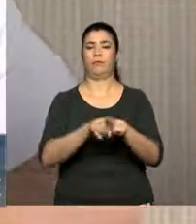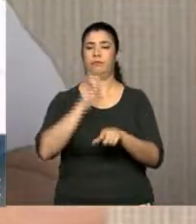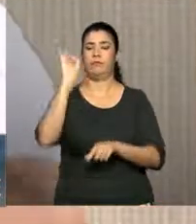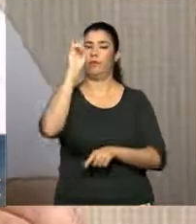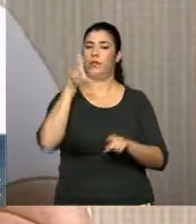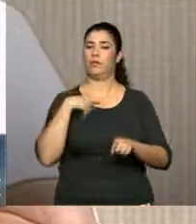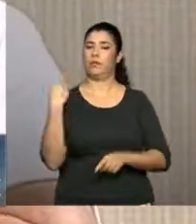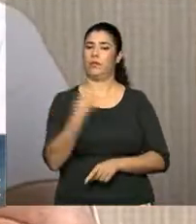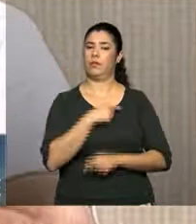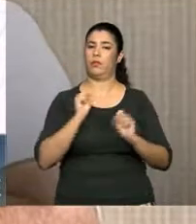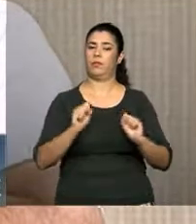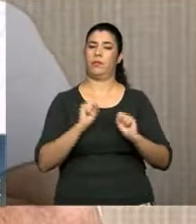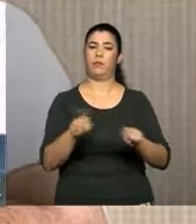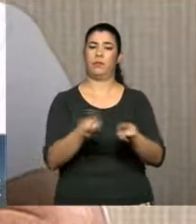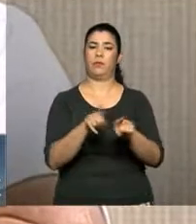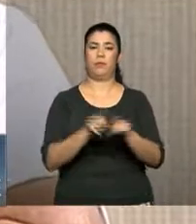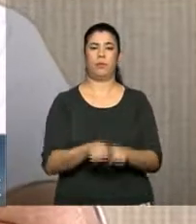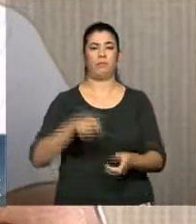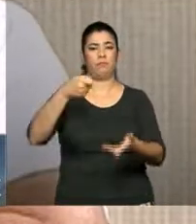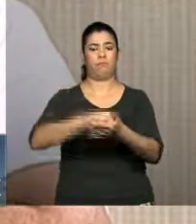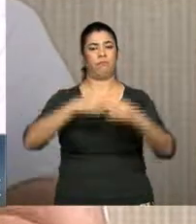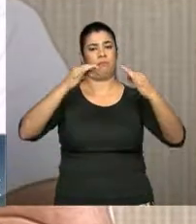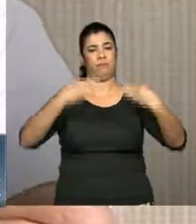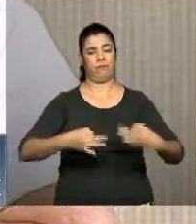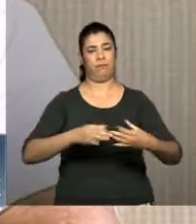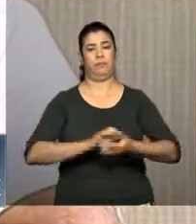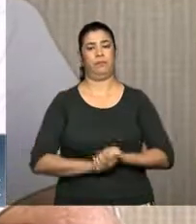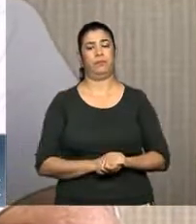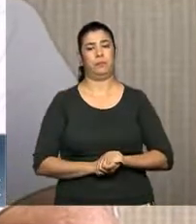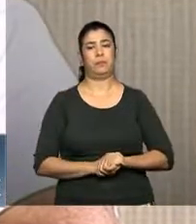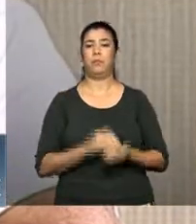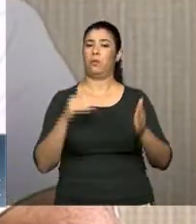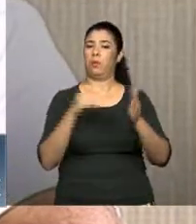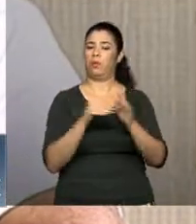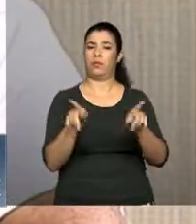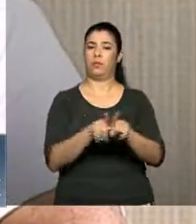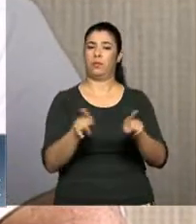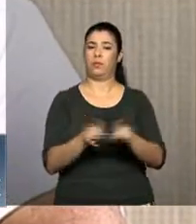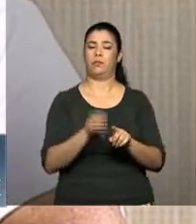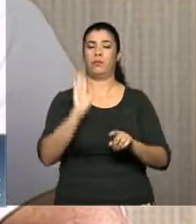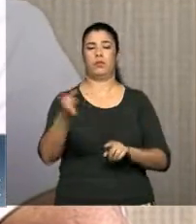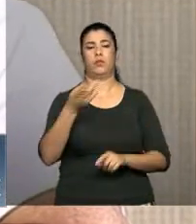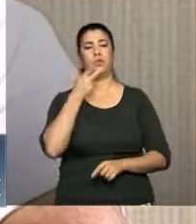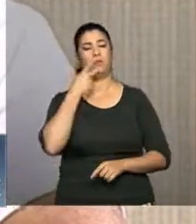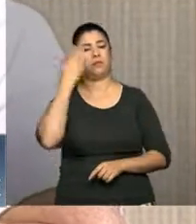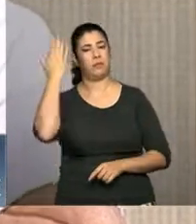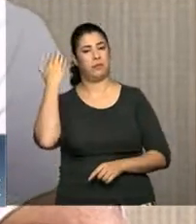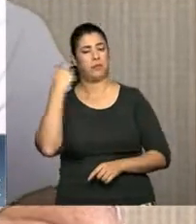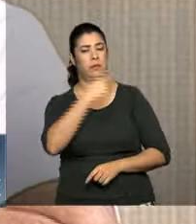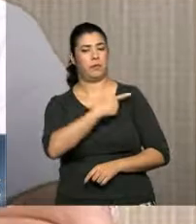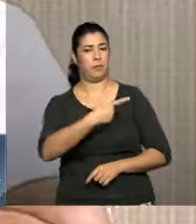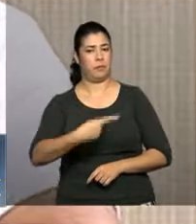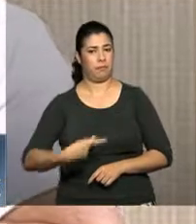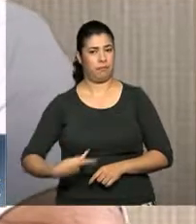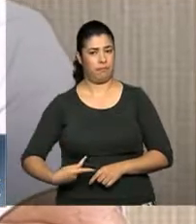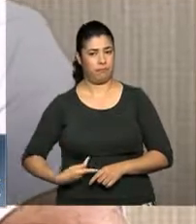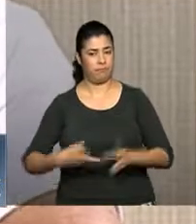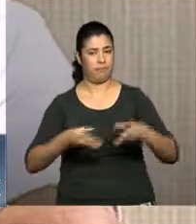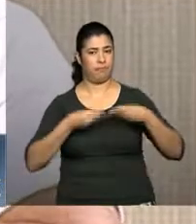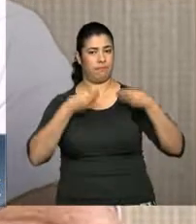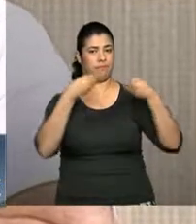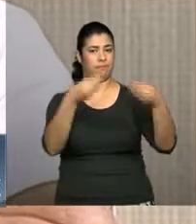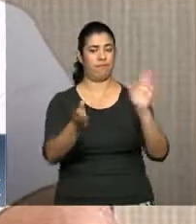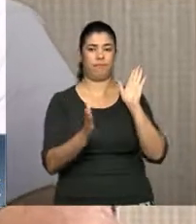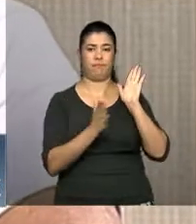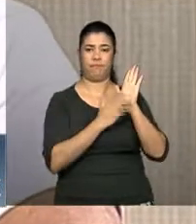a gente poder concretizar e por último como a presidenta nos desafiou no